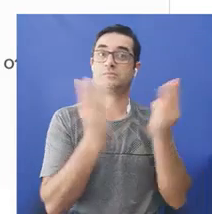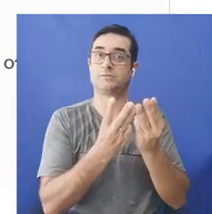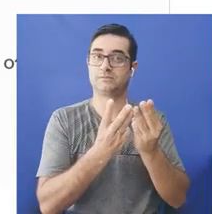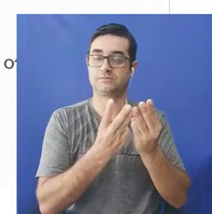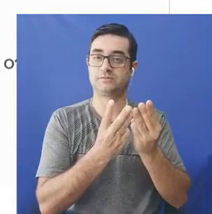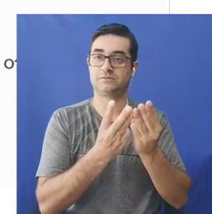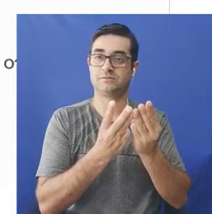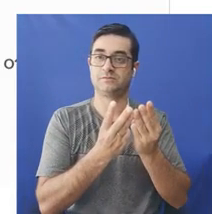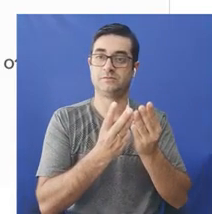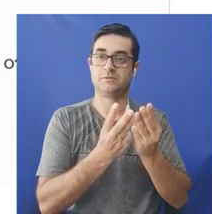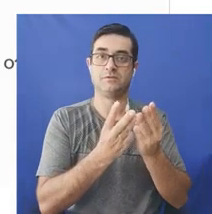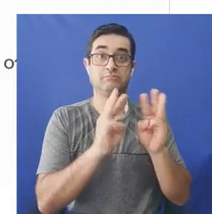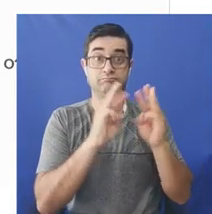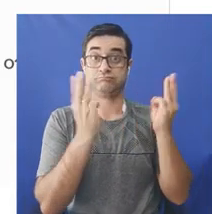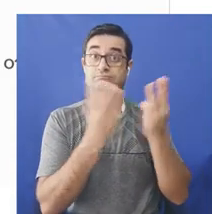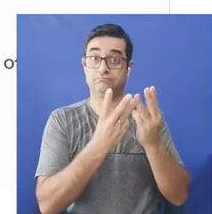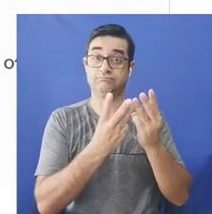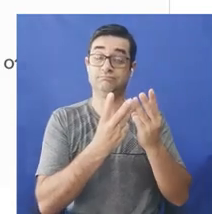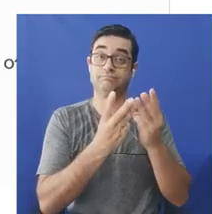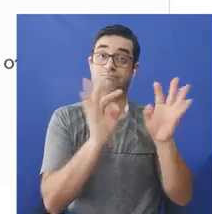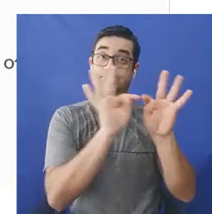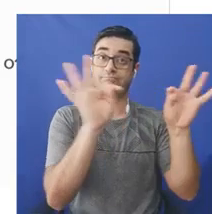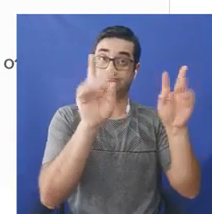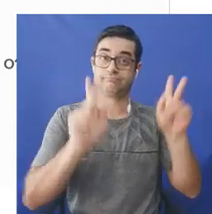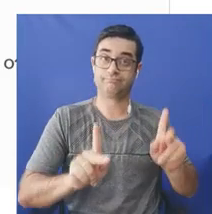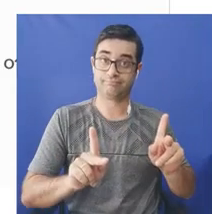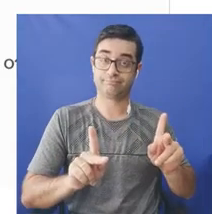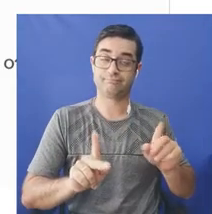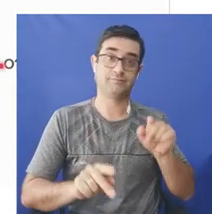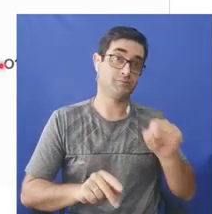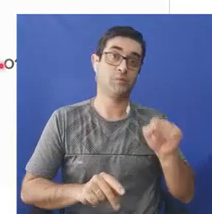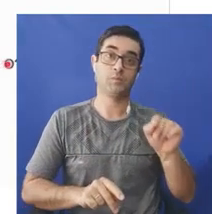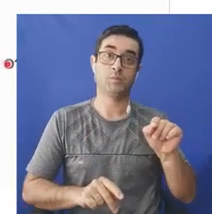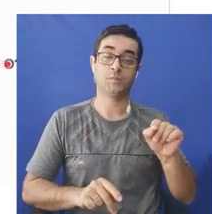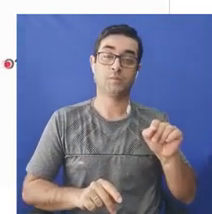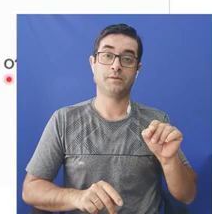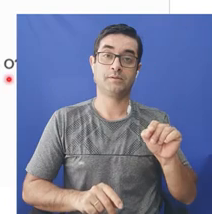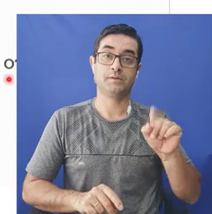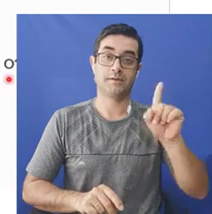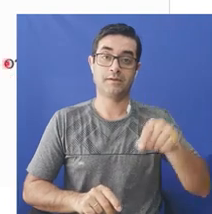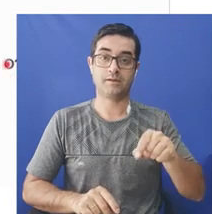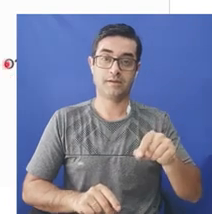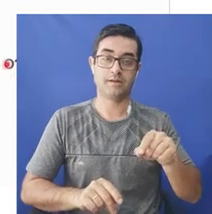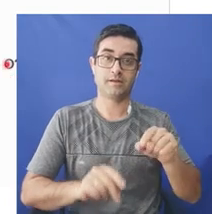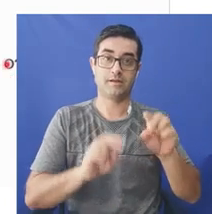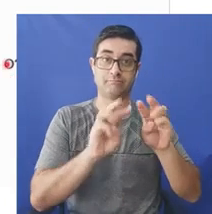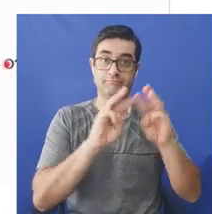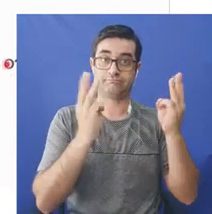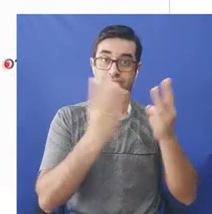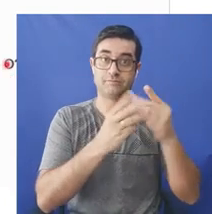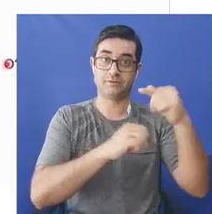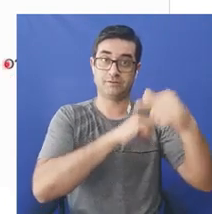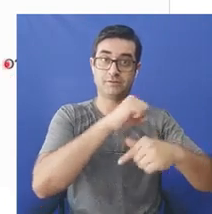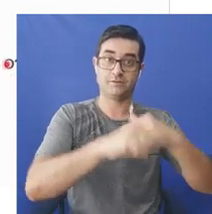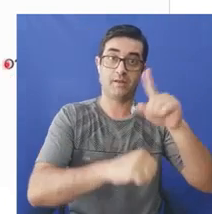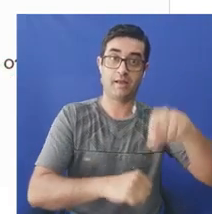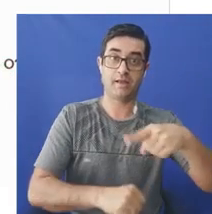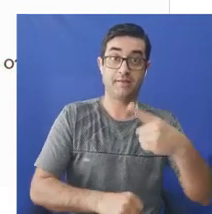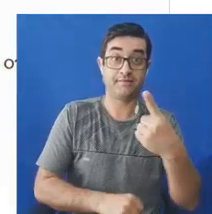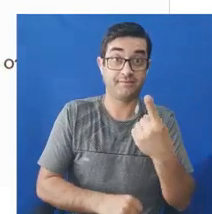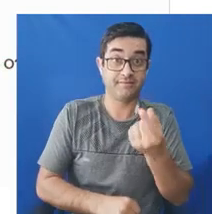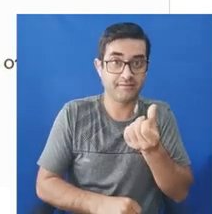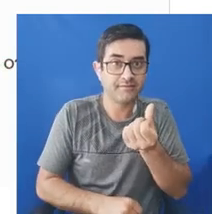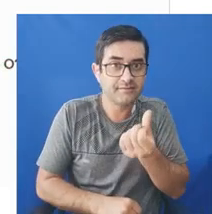massa. Da onde eu vou tirar o número de massa? Da tabela periódica. Qual é a massa, né? A massa atômica do oxigênio